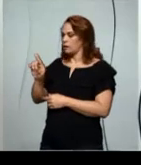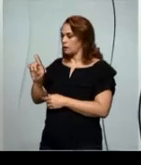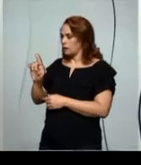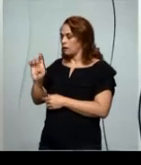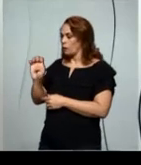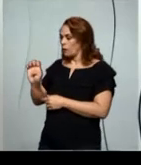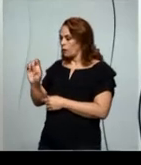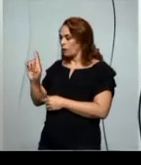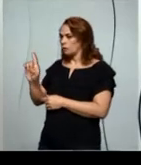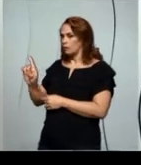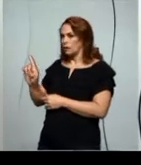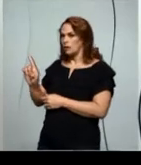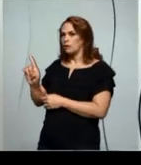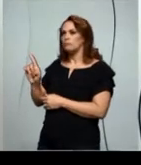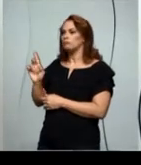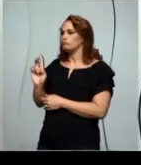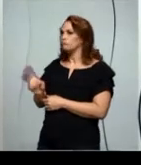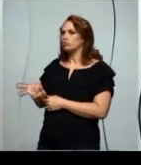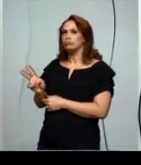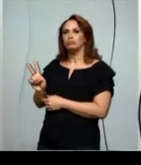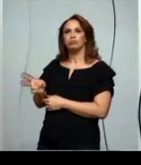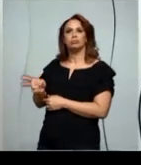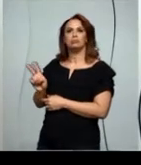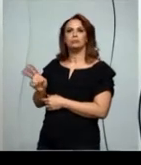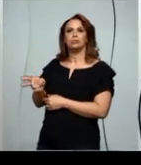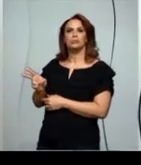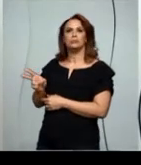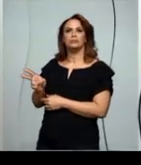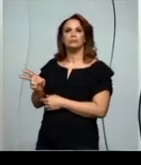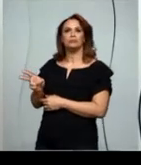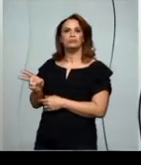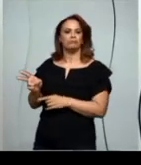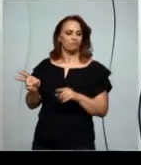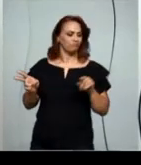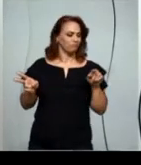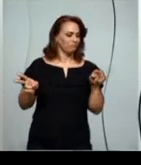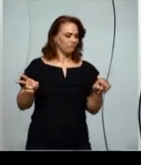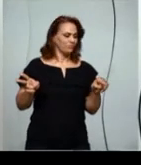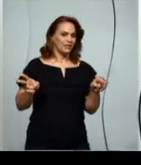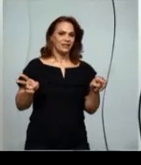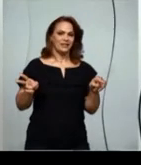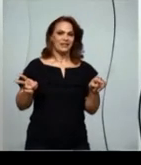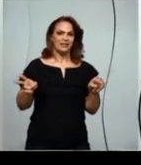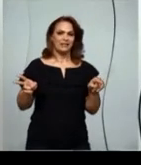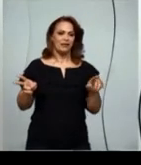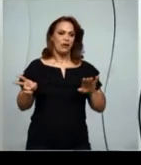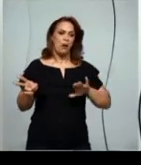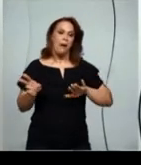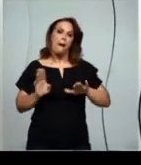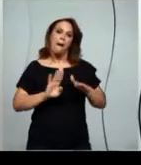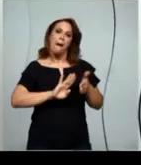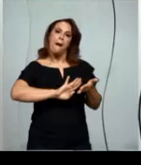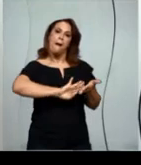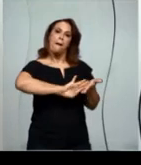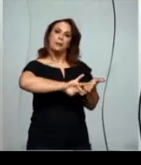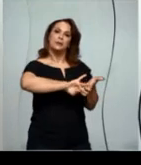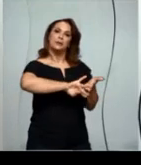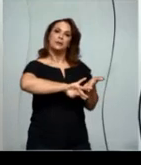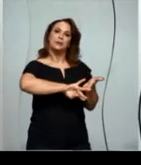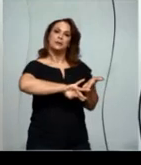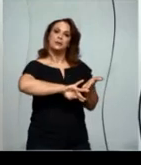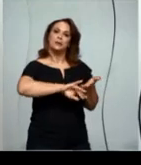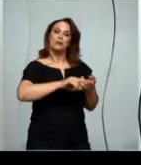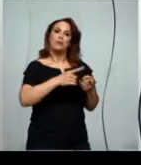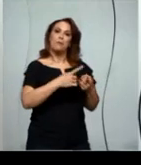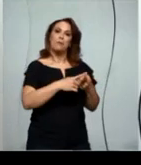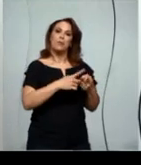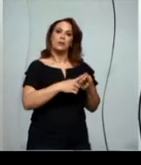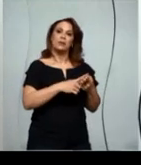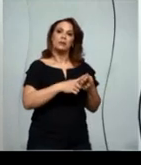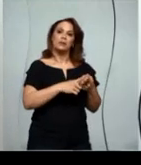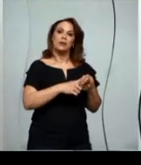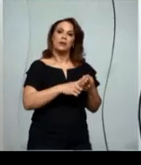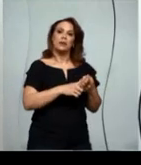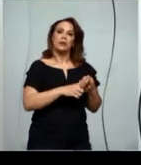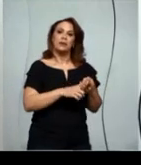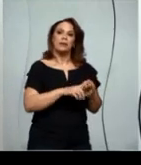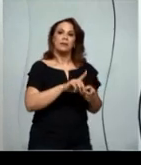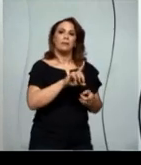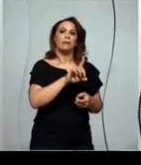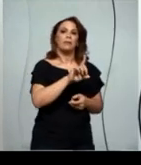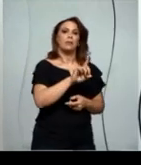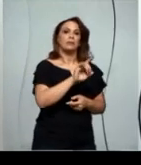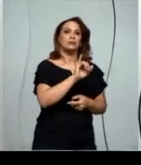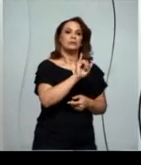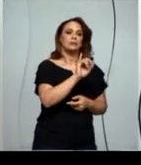mantive, perdão, o ED, na forma negativa eu tiro. Por que eu tiro? Porque o did já está